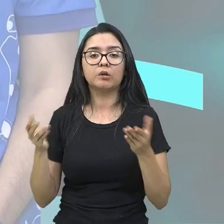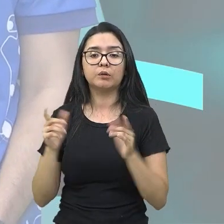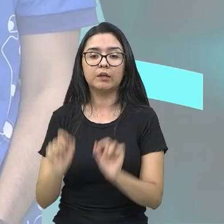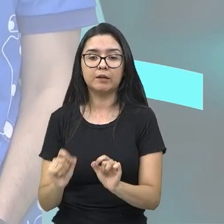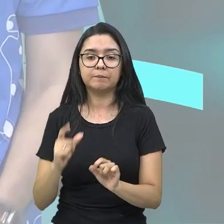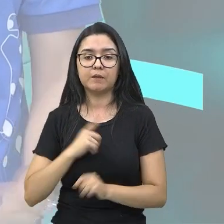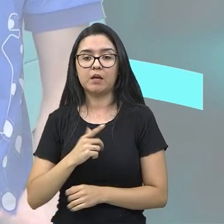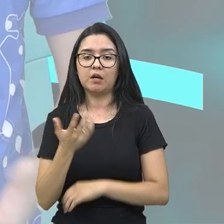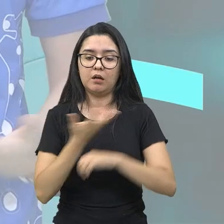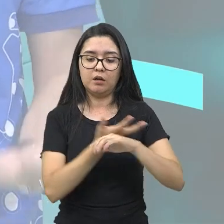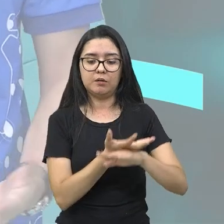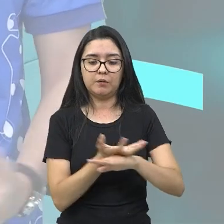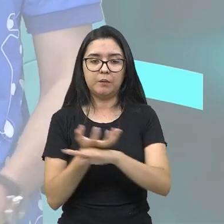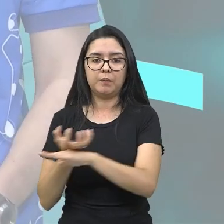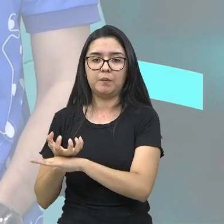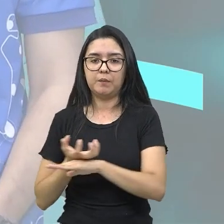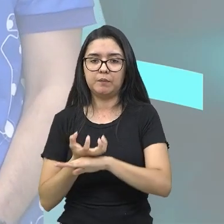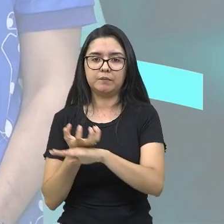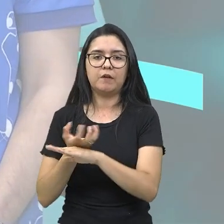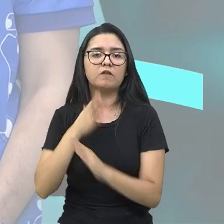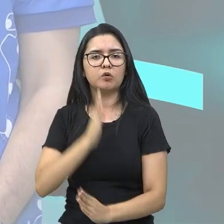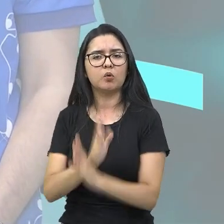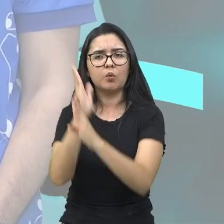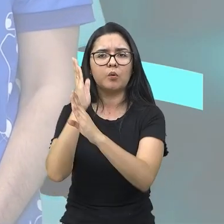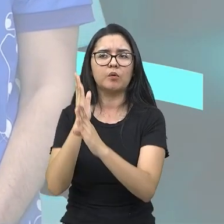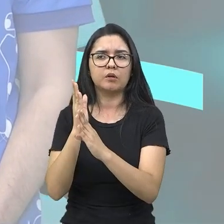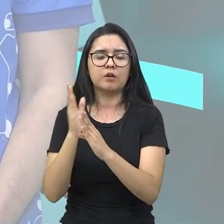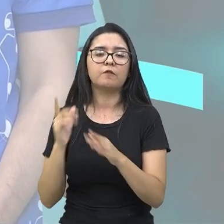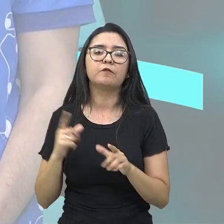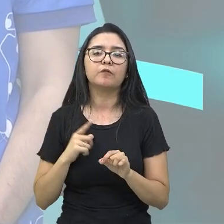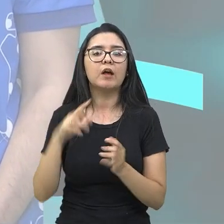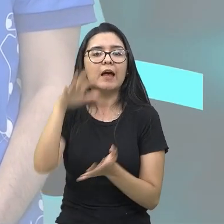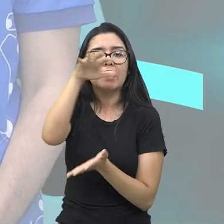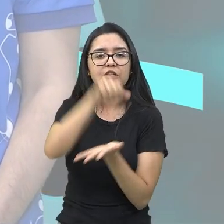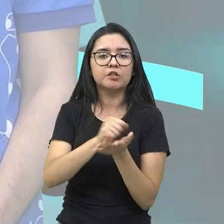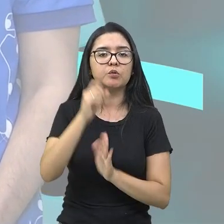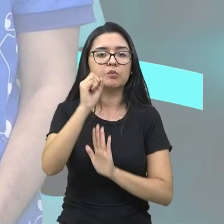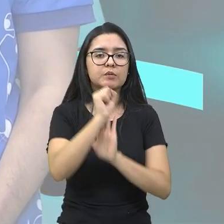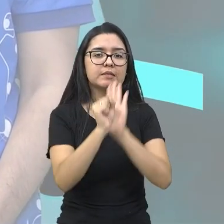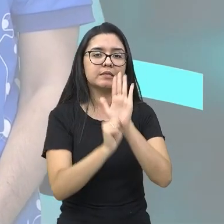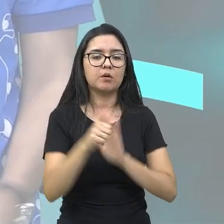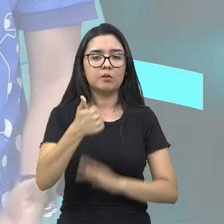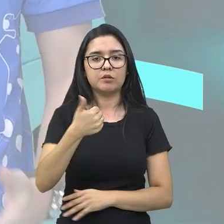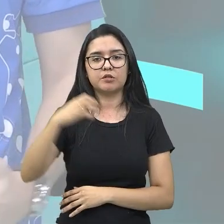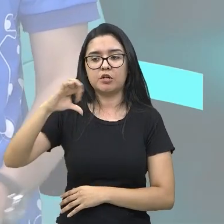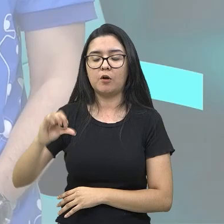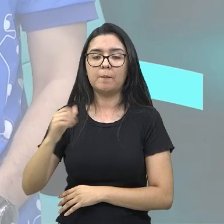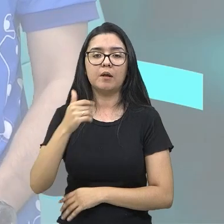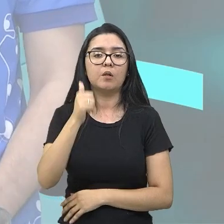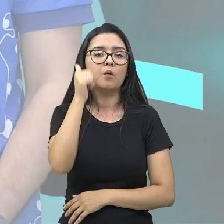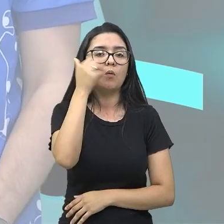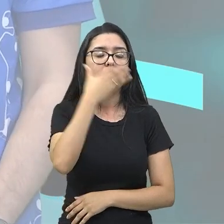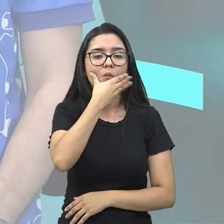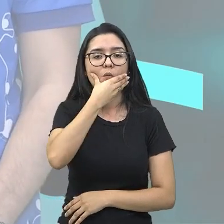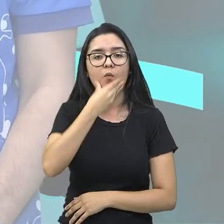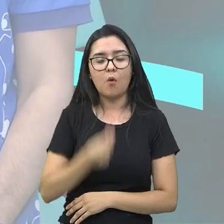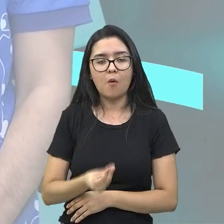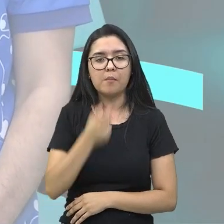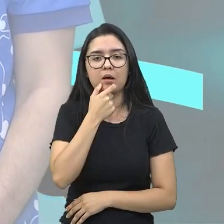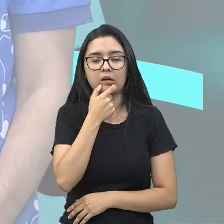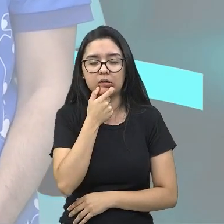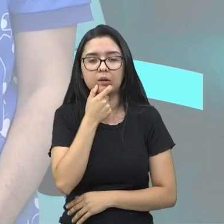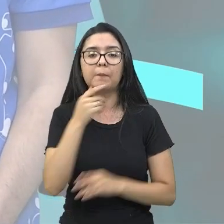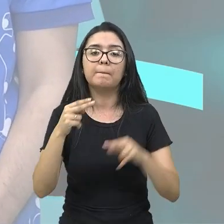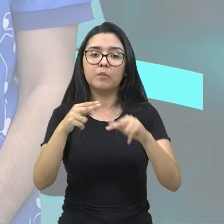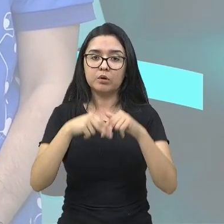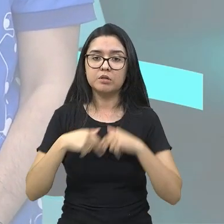foi descoberta, na verdade não descoberta, mas catalogada lá no século XIX por um inglês, por companhias inglesas, e por isso tem esse